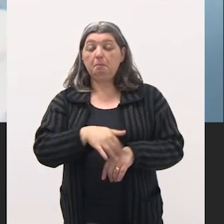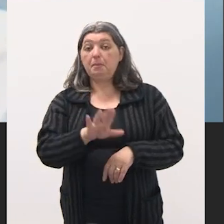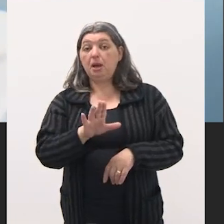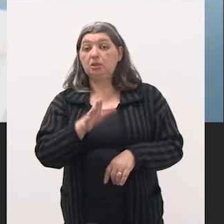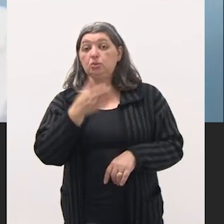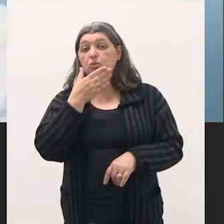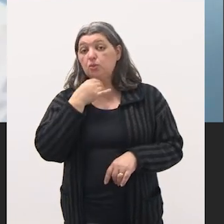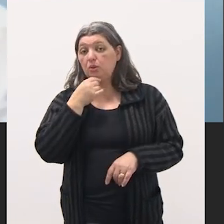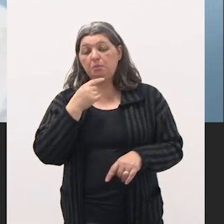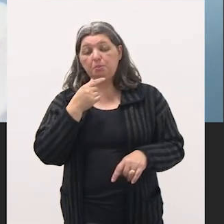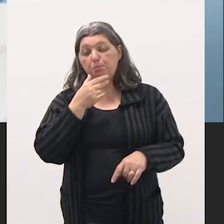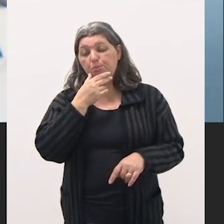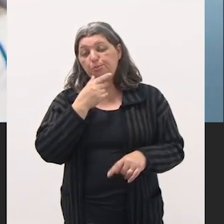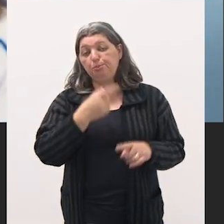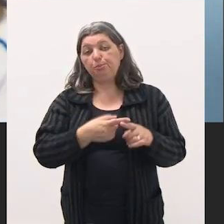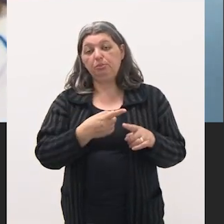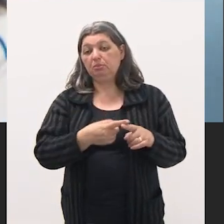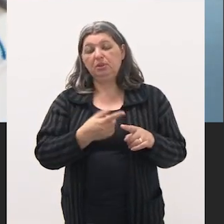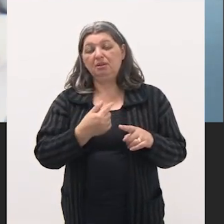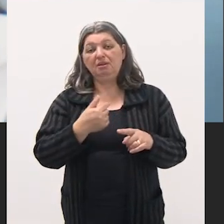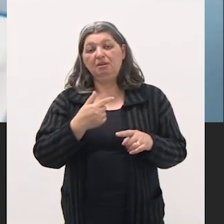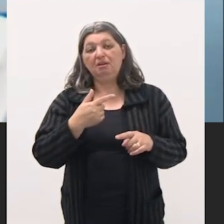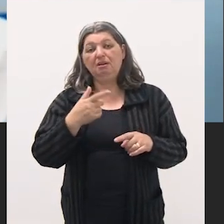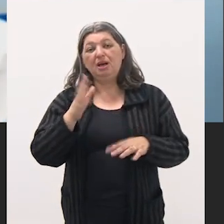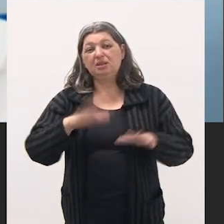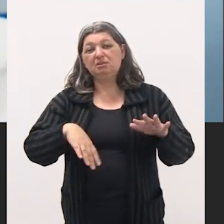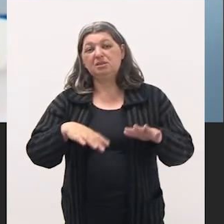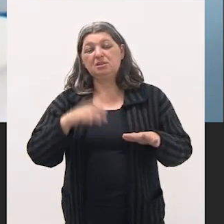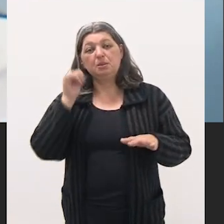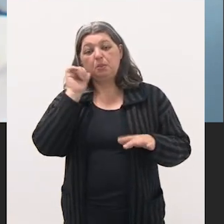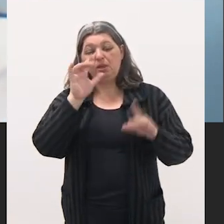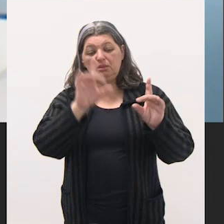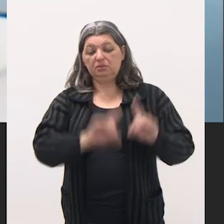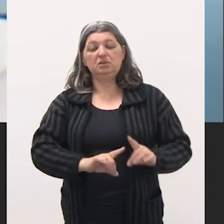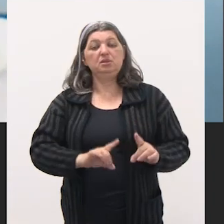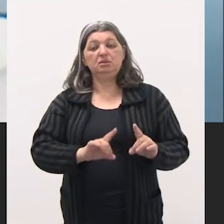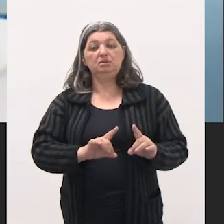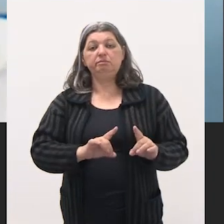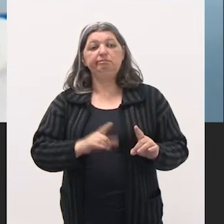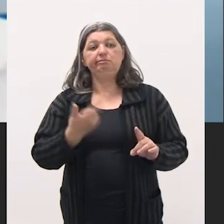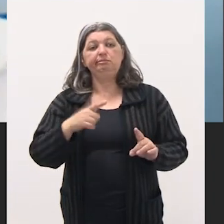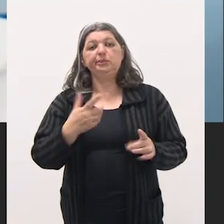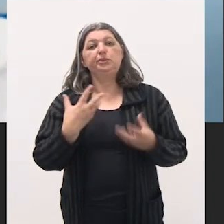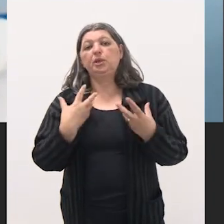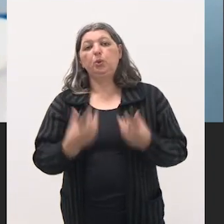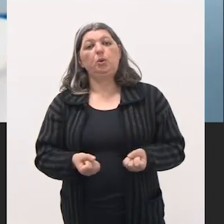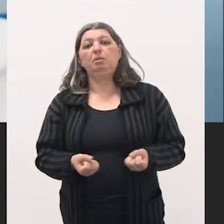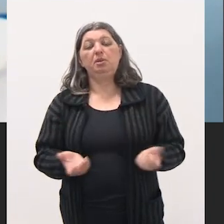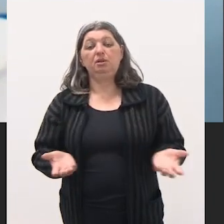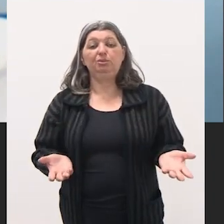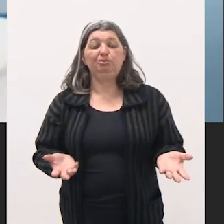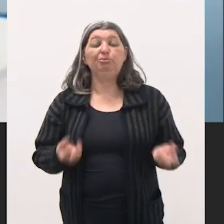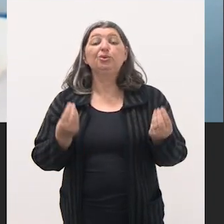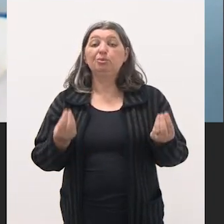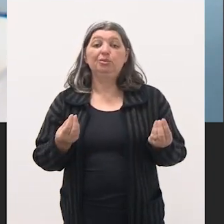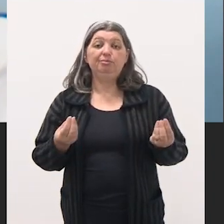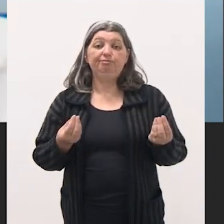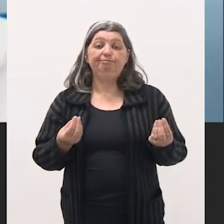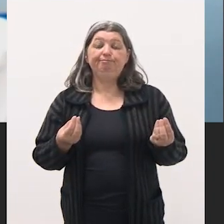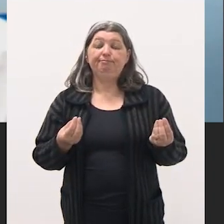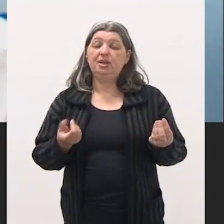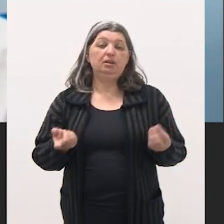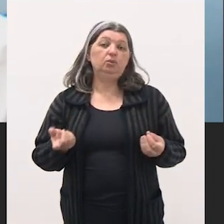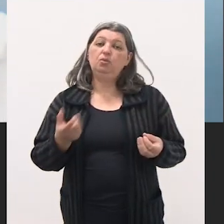quando vão e não são acolhidas, elas não voltam mais. Então, a